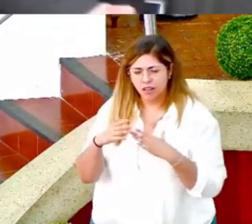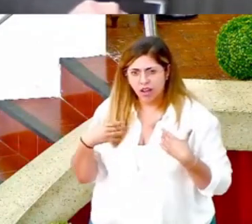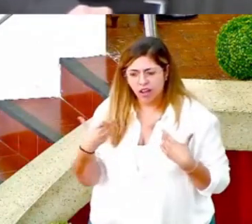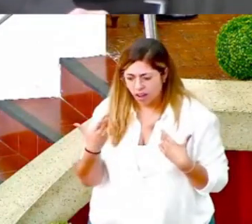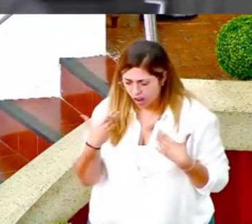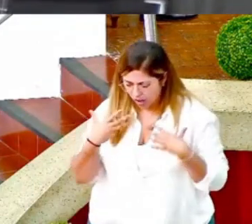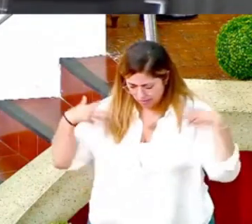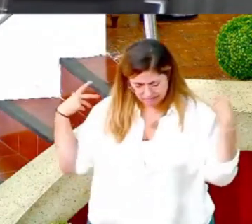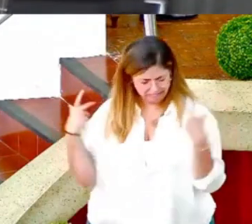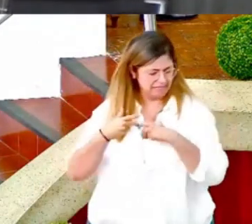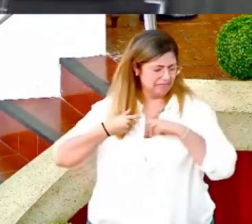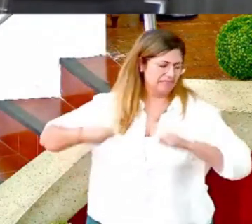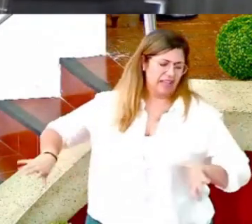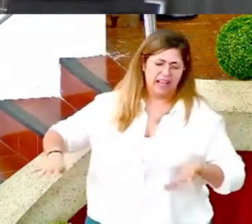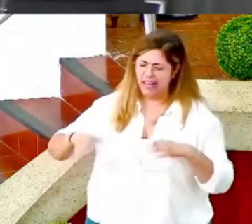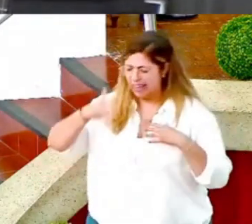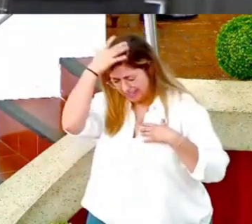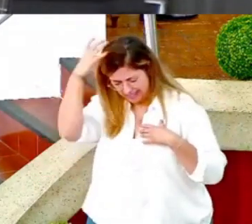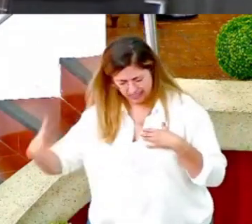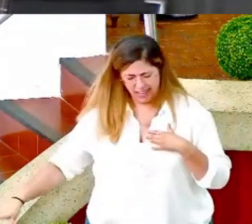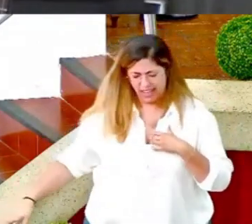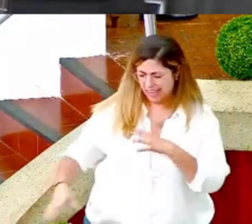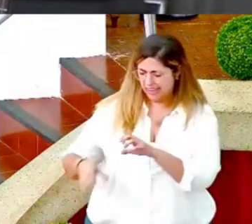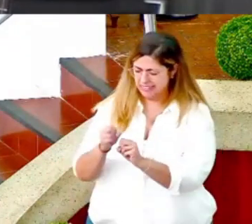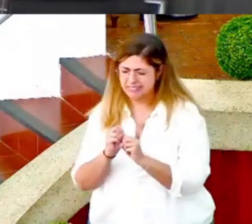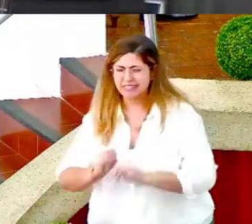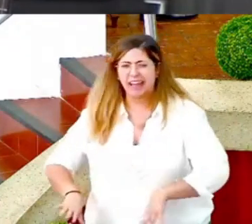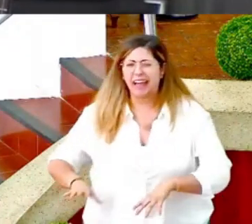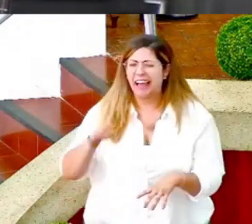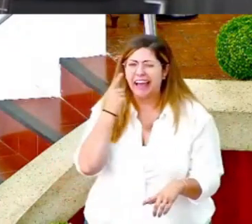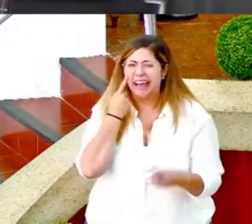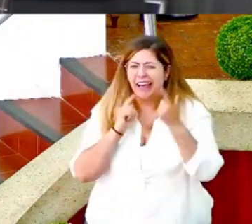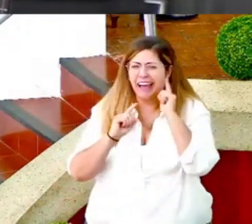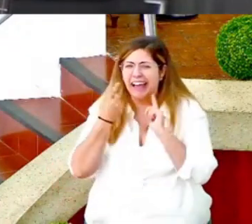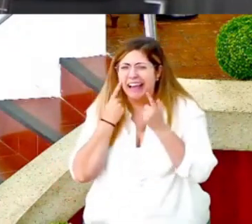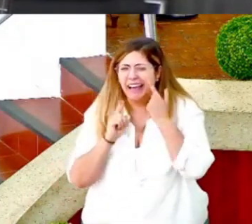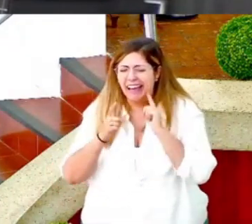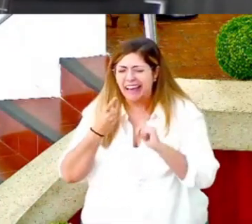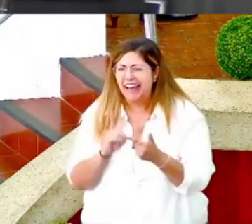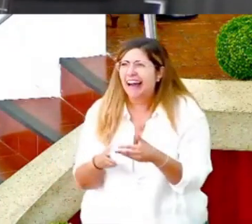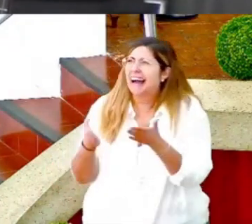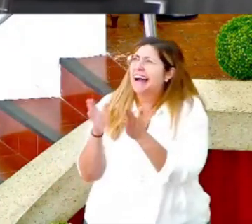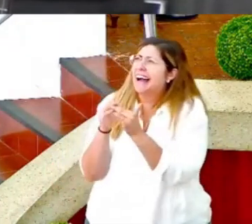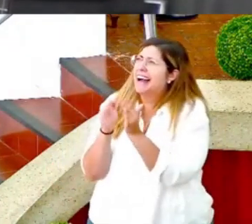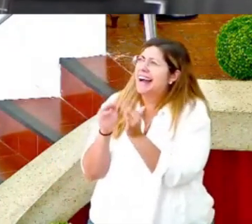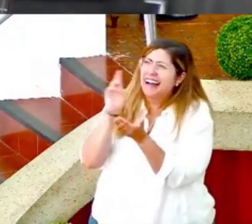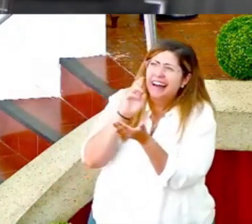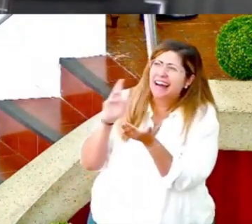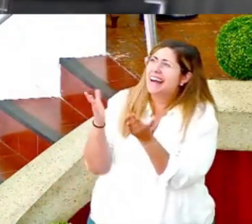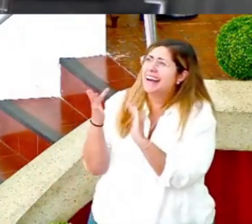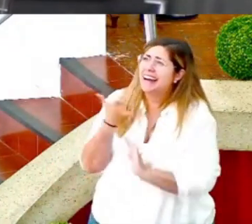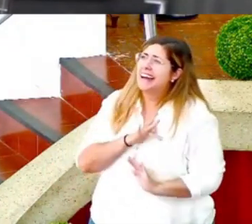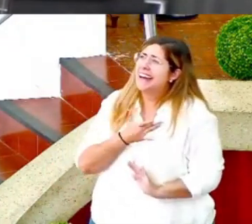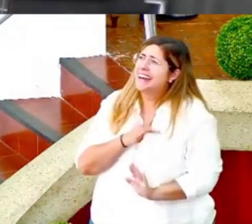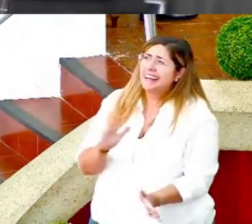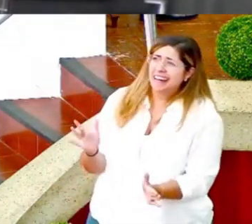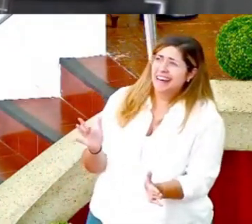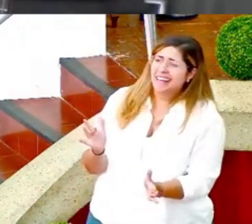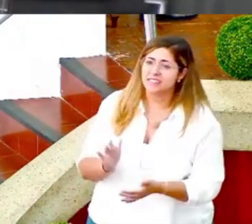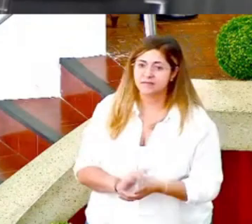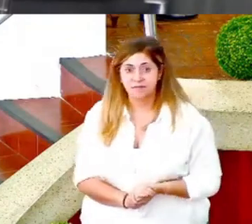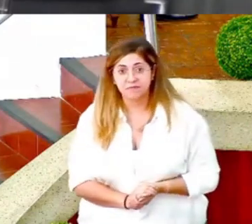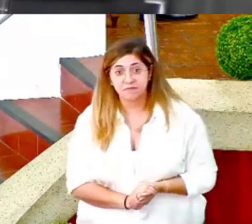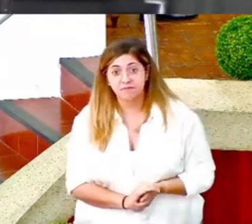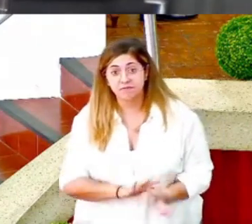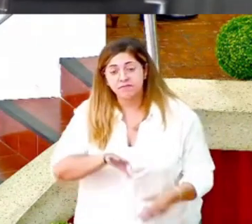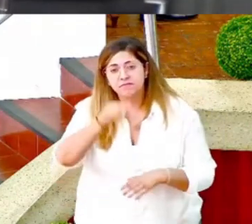chão e começou a chorar. Começou a se desesperar. Meu Deus, o que será que estava escrito nesse livro, né?